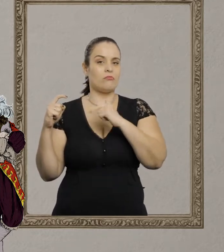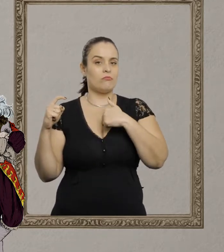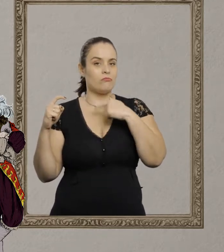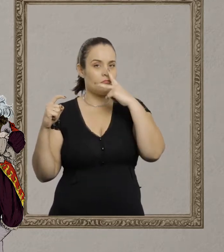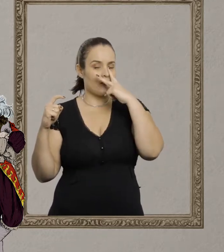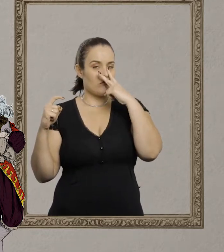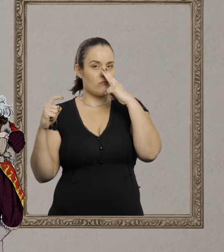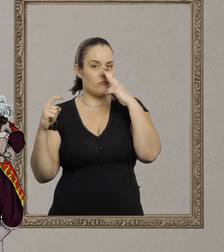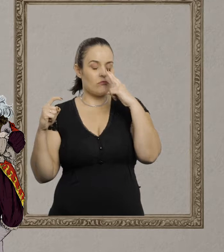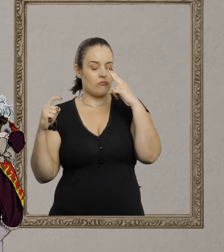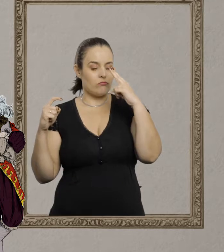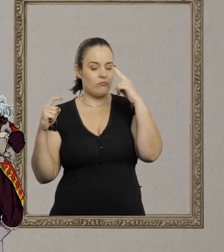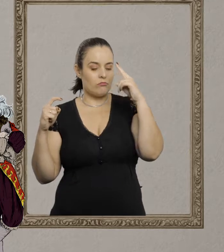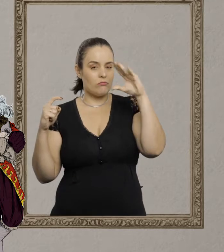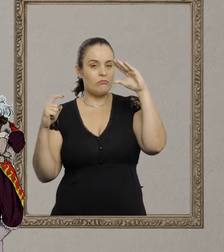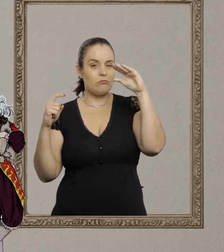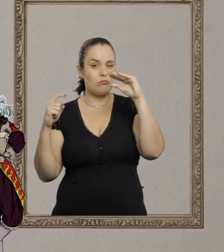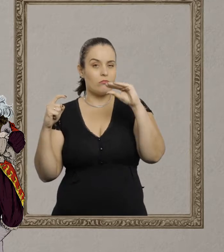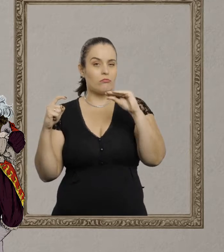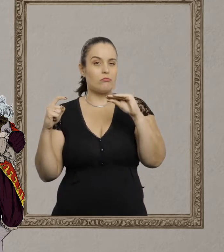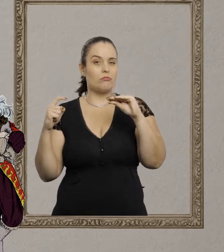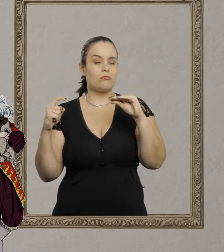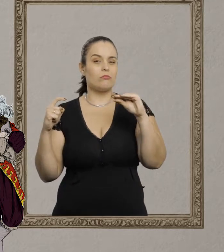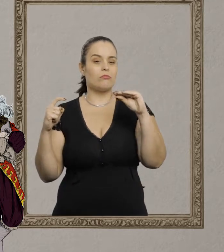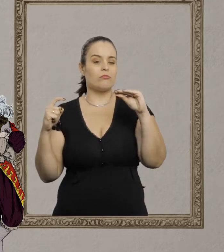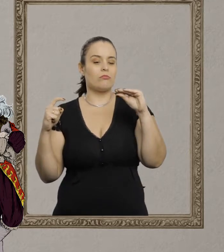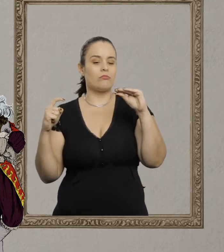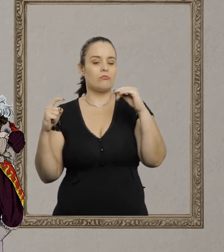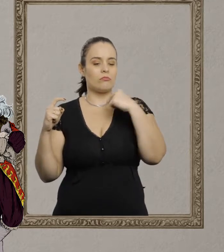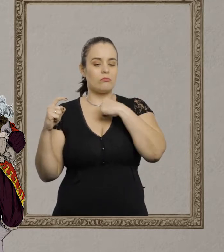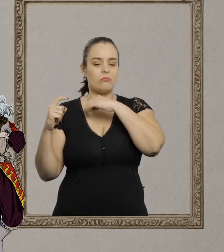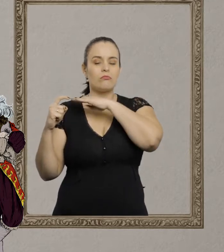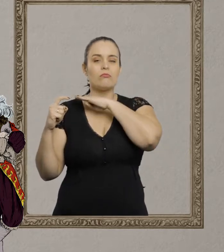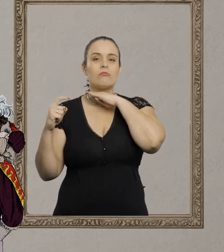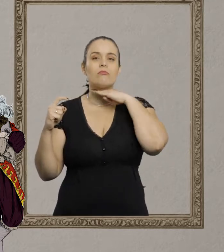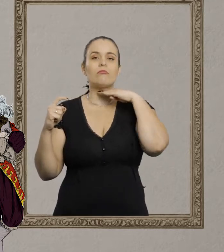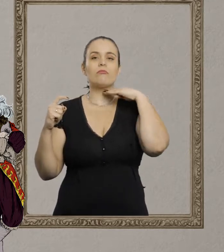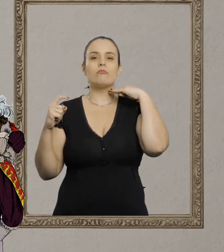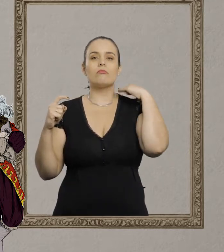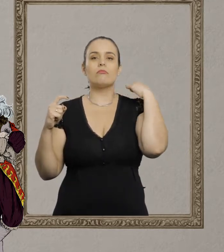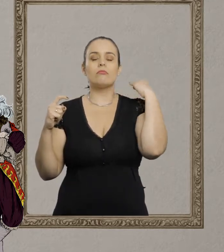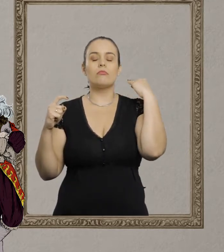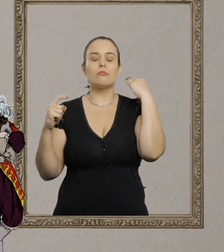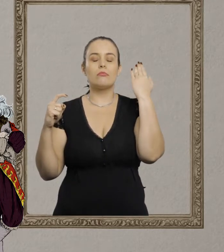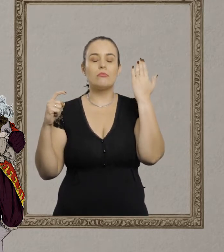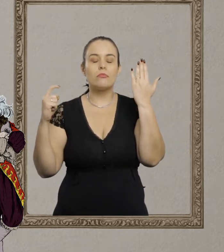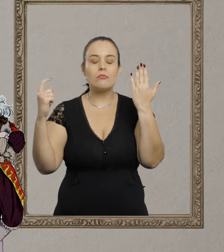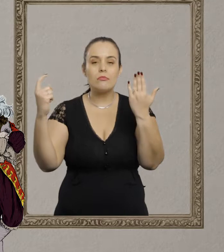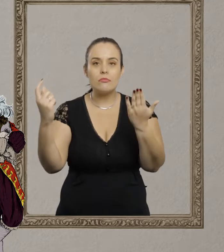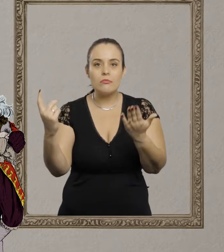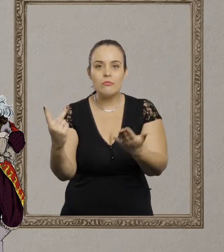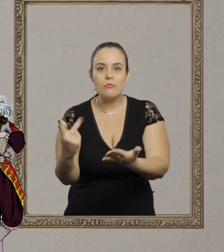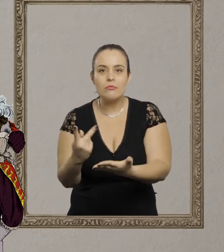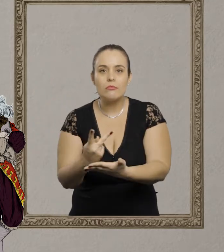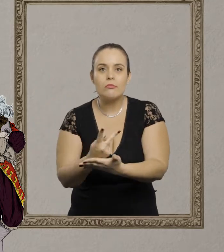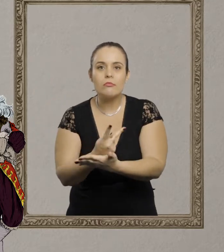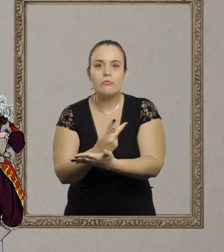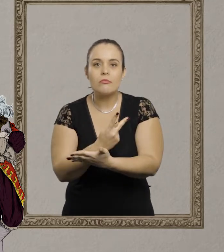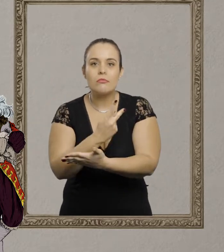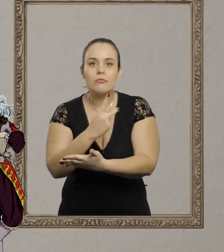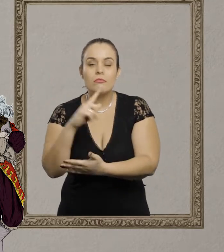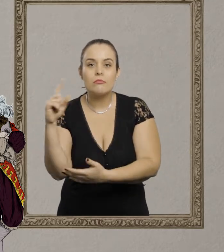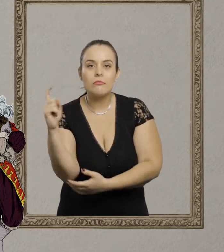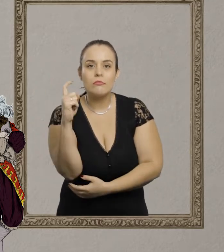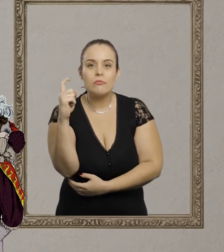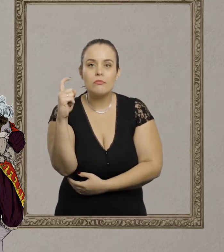logo estaria morto. Estava adivinhando que Peter Pan queria matá-lo. De repente, Gancho deitou